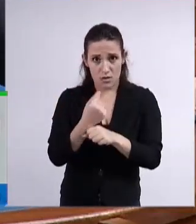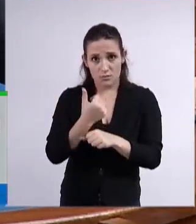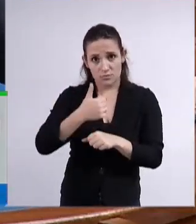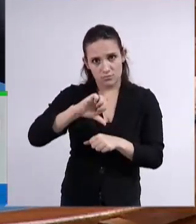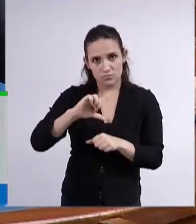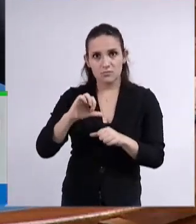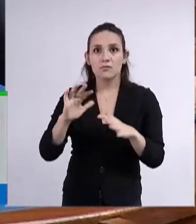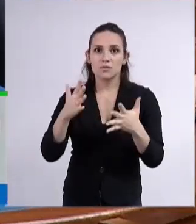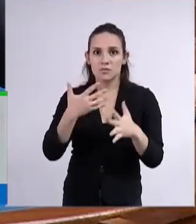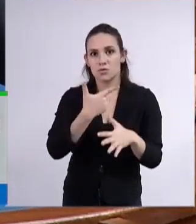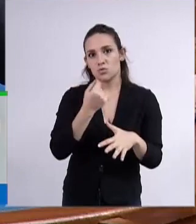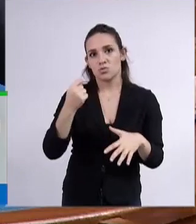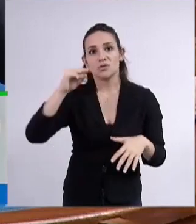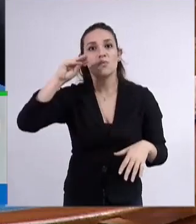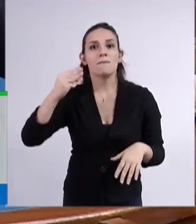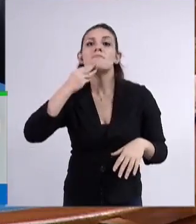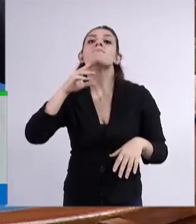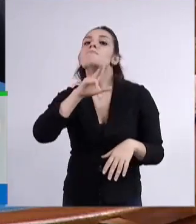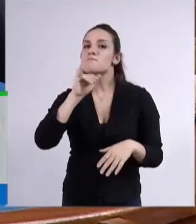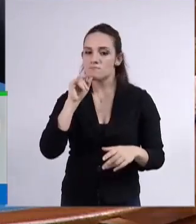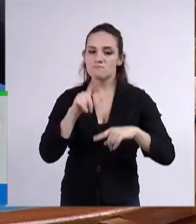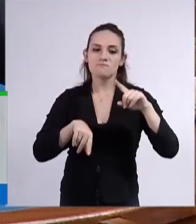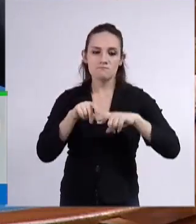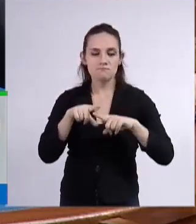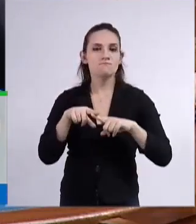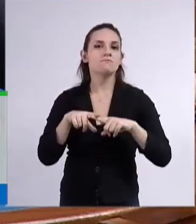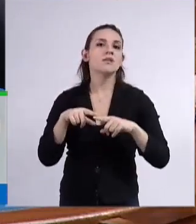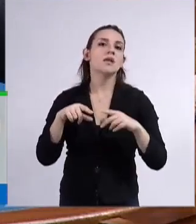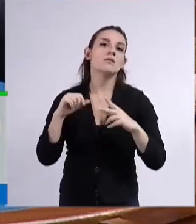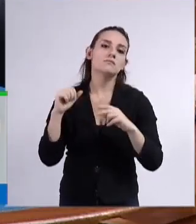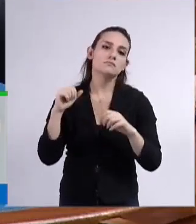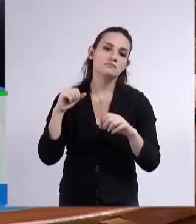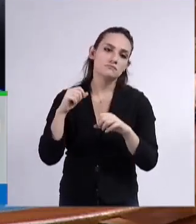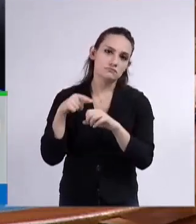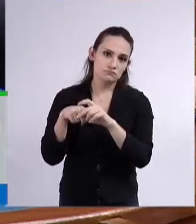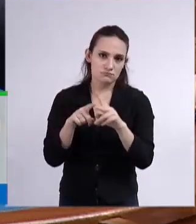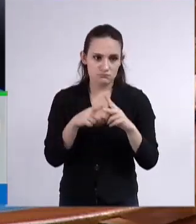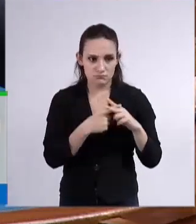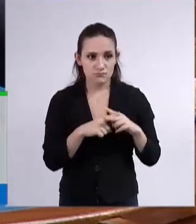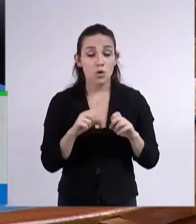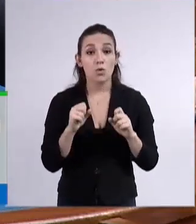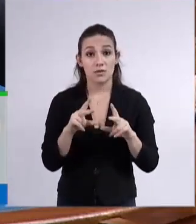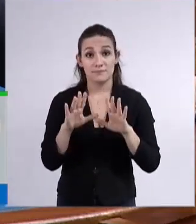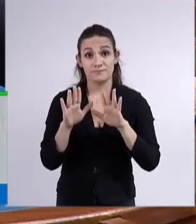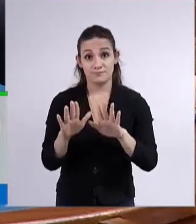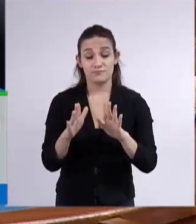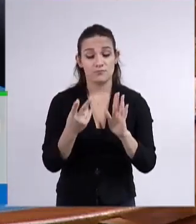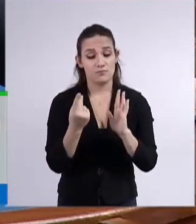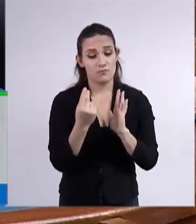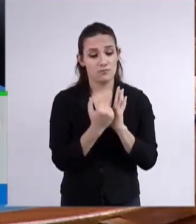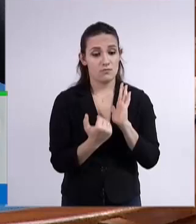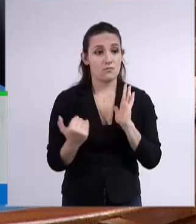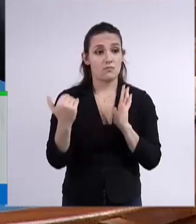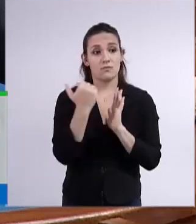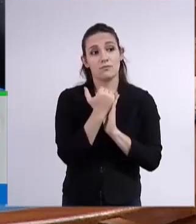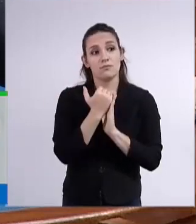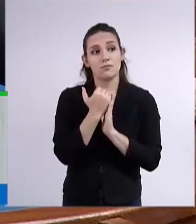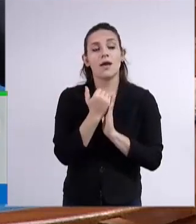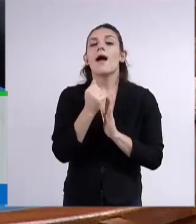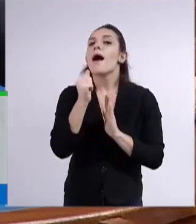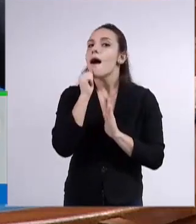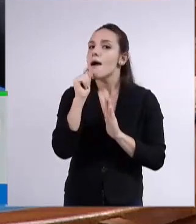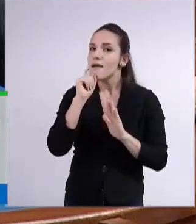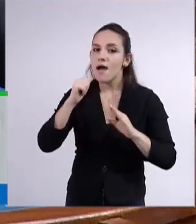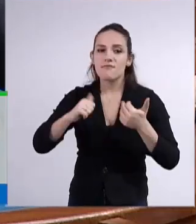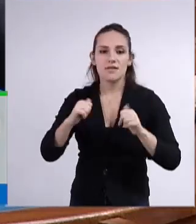de 200 milhões na energia rural. Quanto ao aspecto do aumento da energia, são aspectos que nós vamos